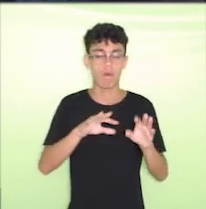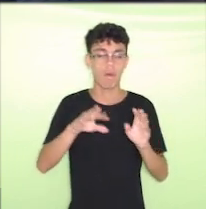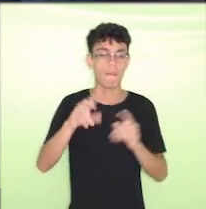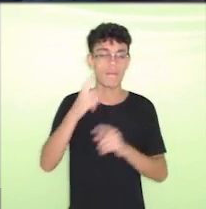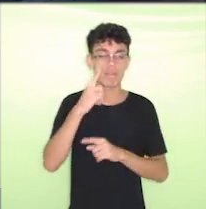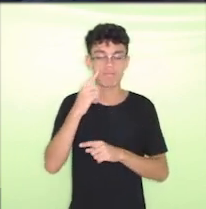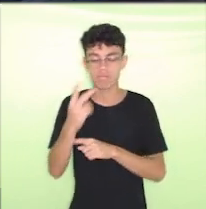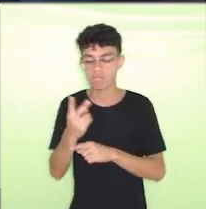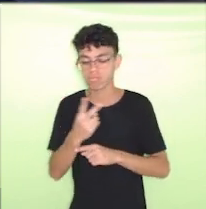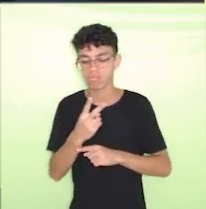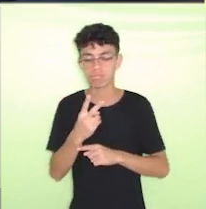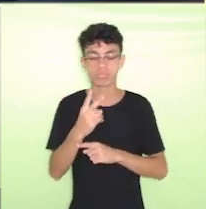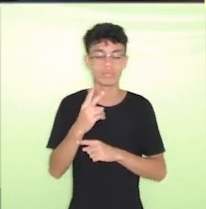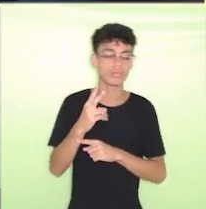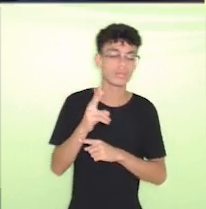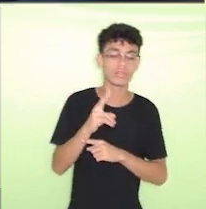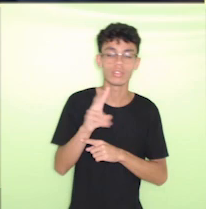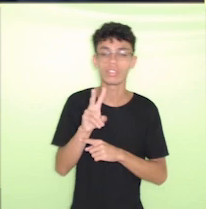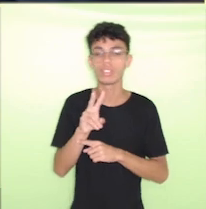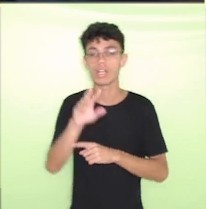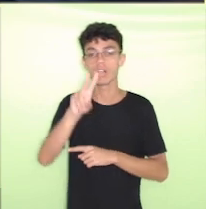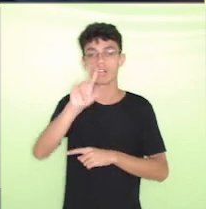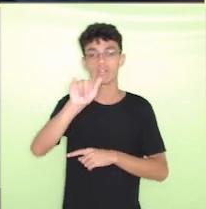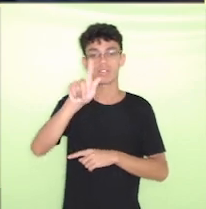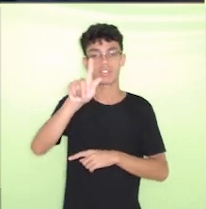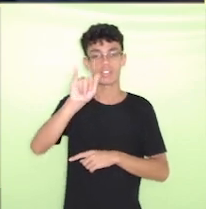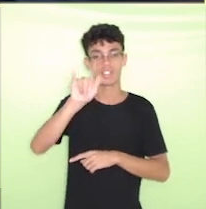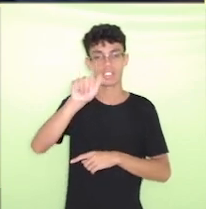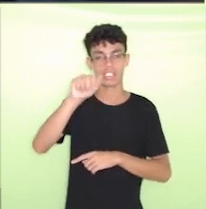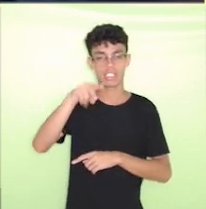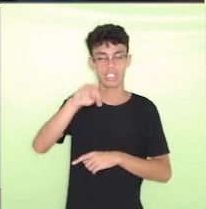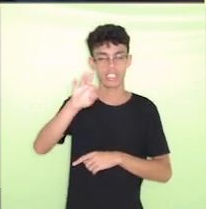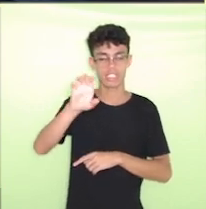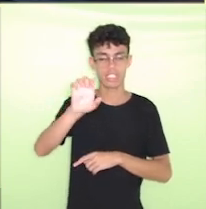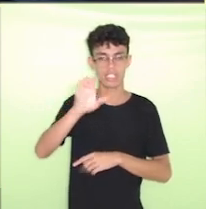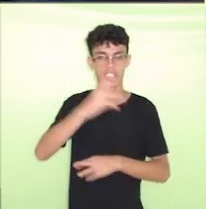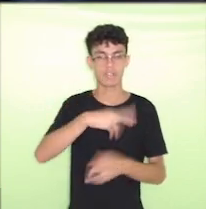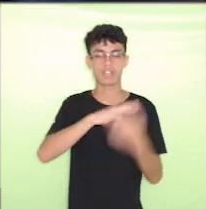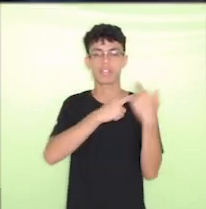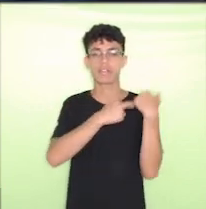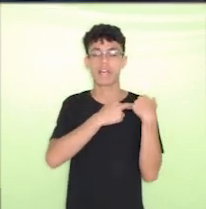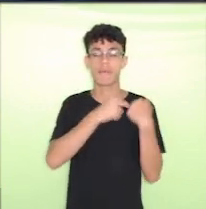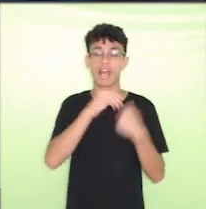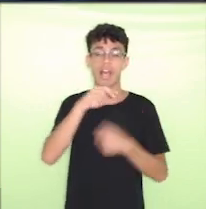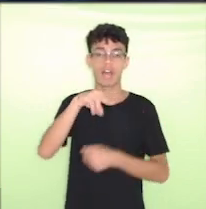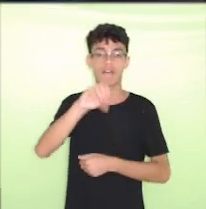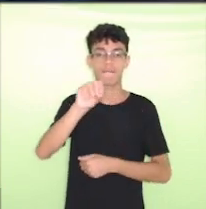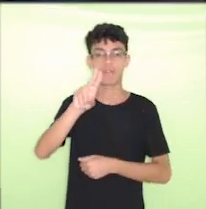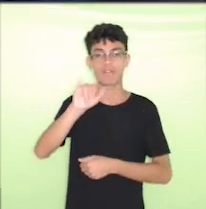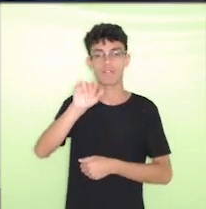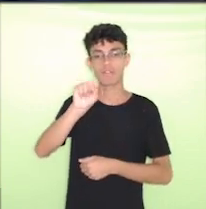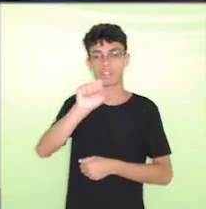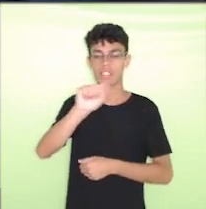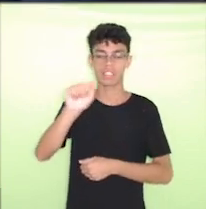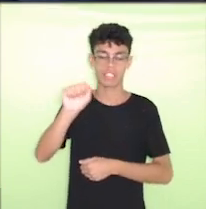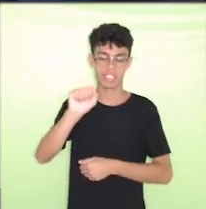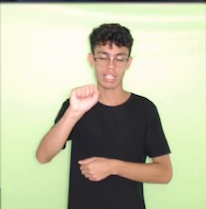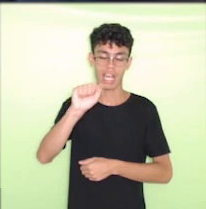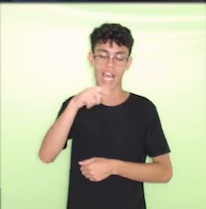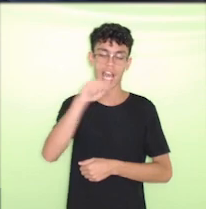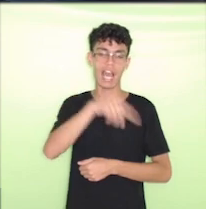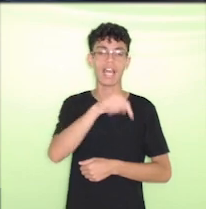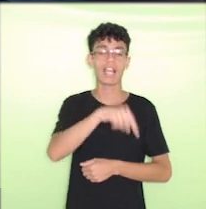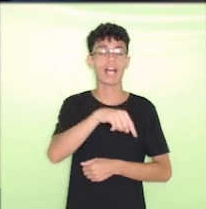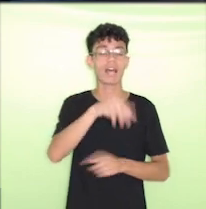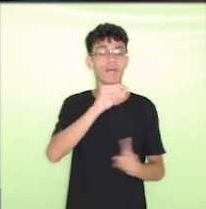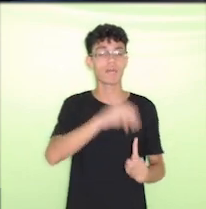Um cargo de confiança. Mas há vigilantes, são as noviças. Abra uma exceção à América. Se